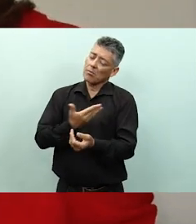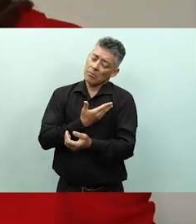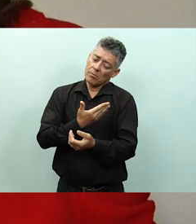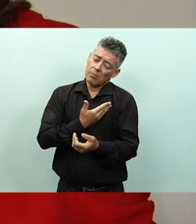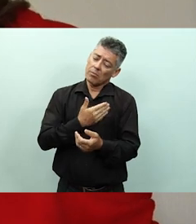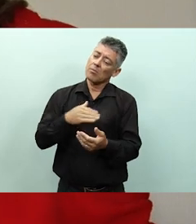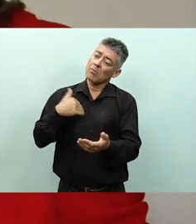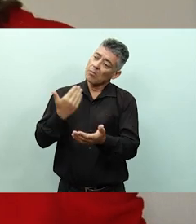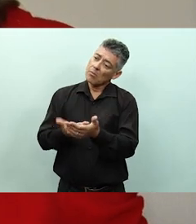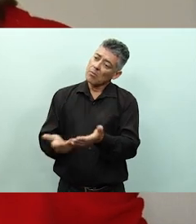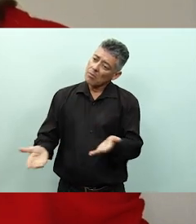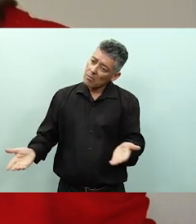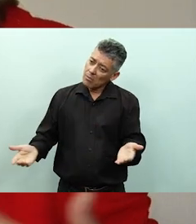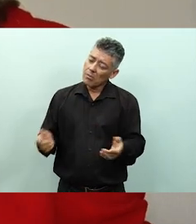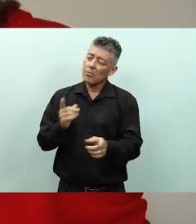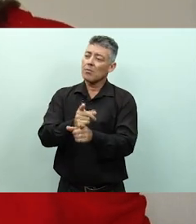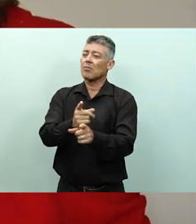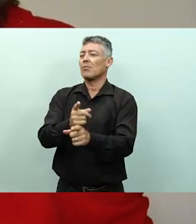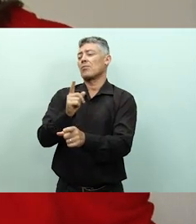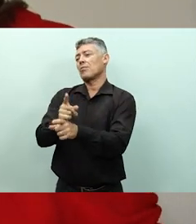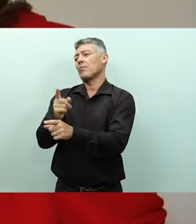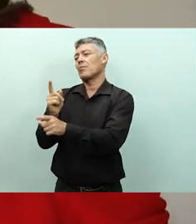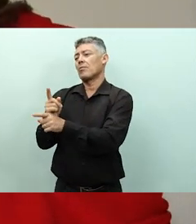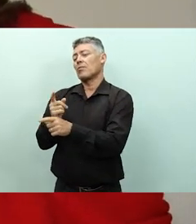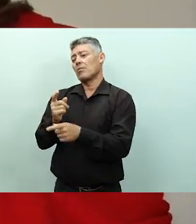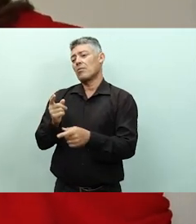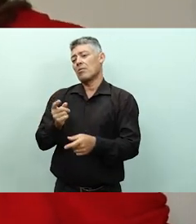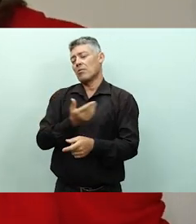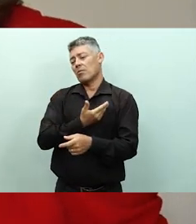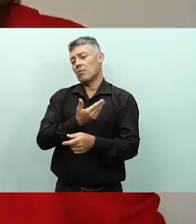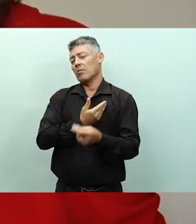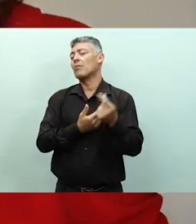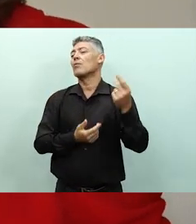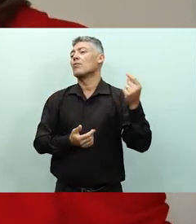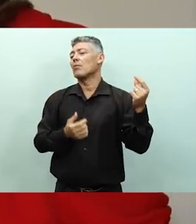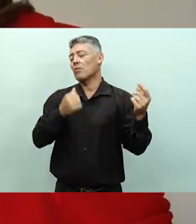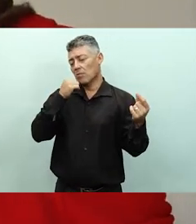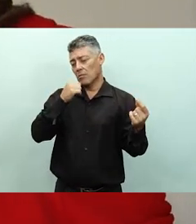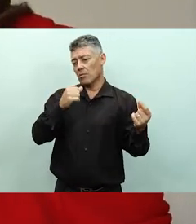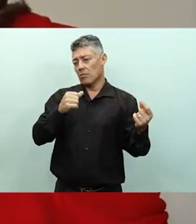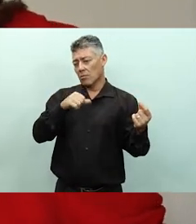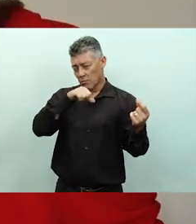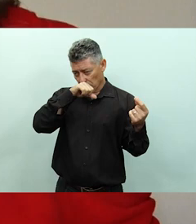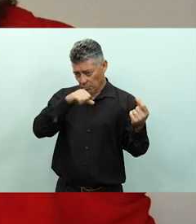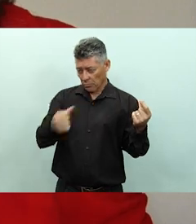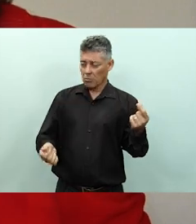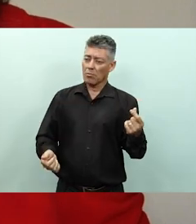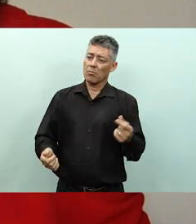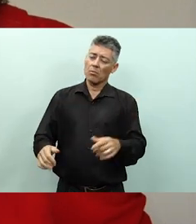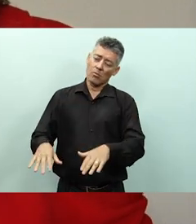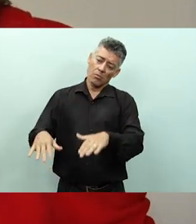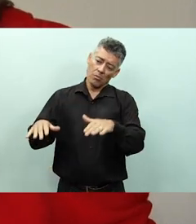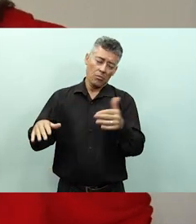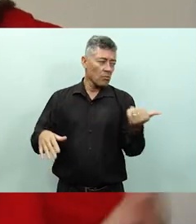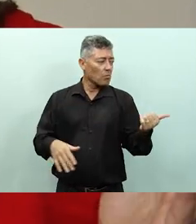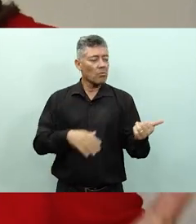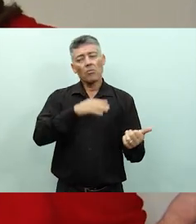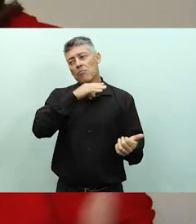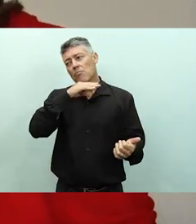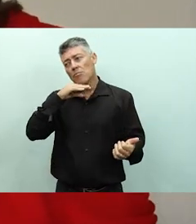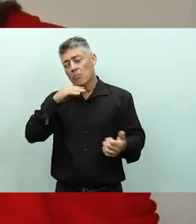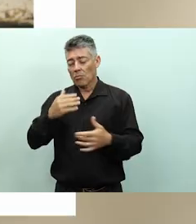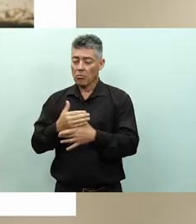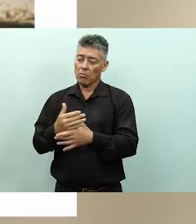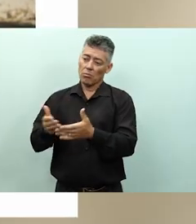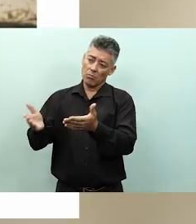gente se encontra com amigas de mamãe, da época da infância dela, da adolescência dela, lá na